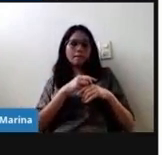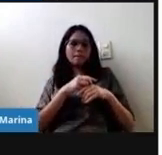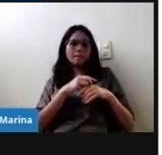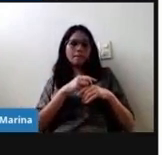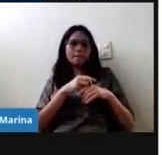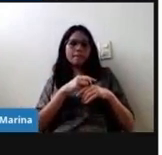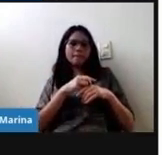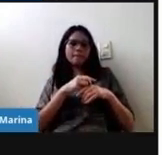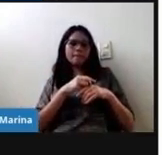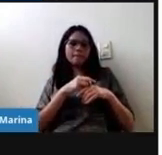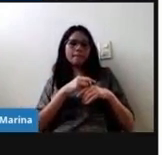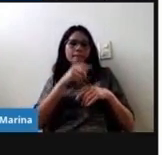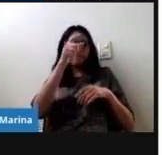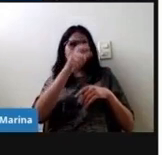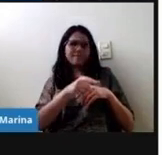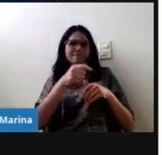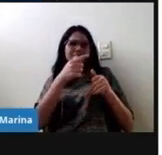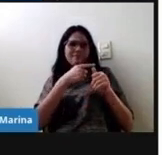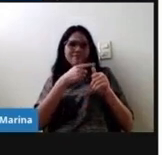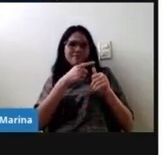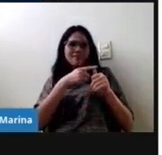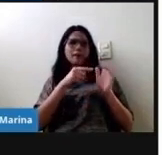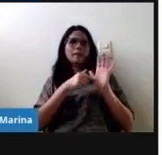ele apresenta uma alta taxa